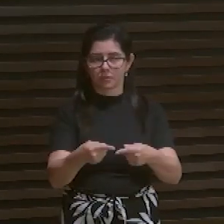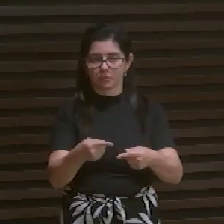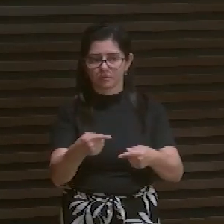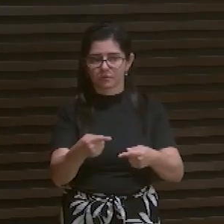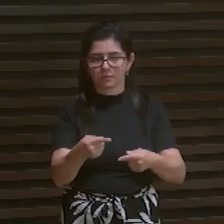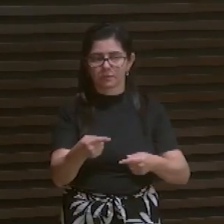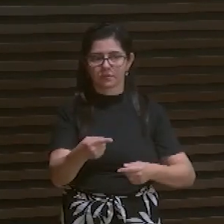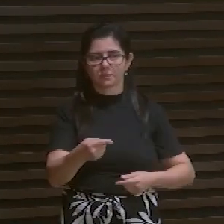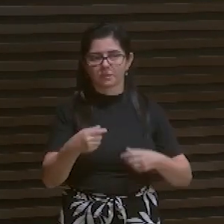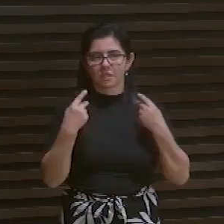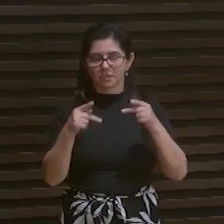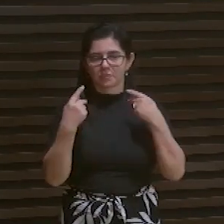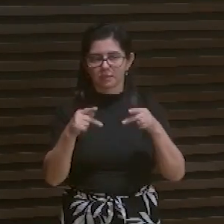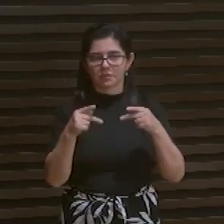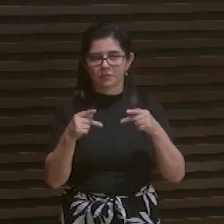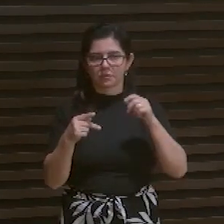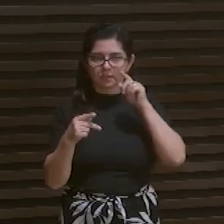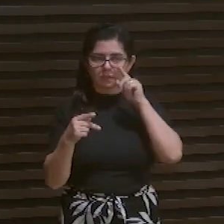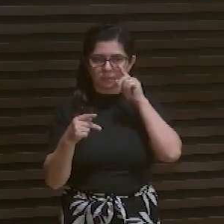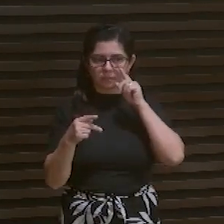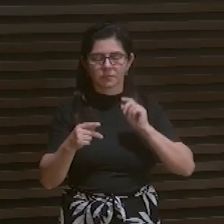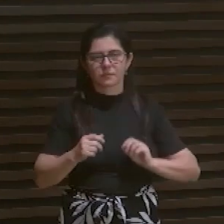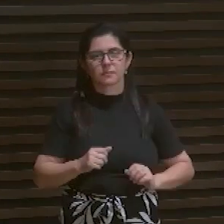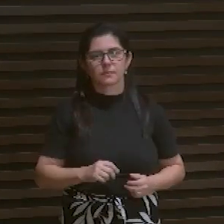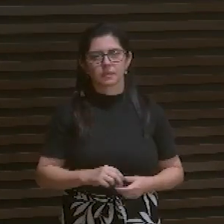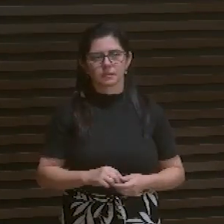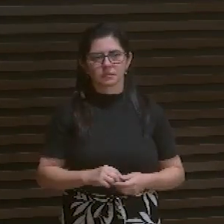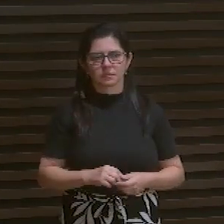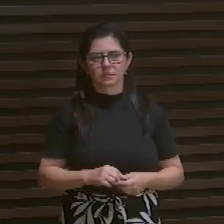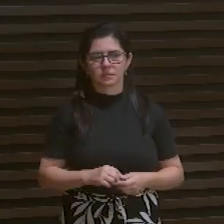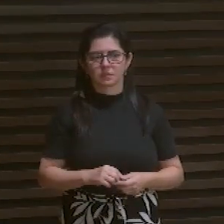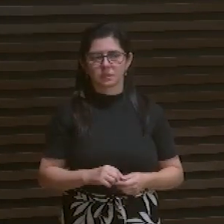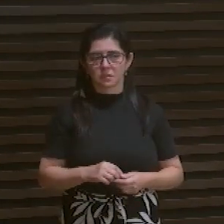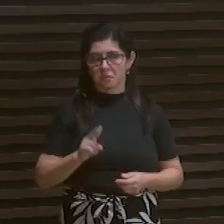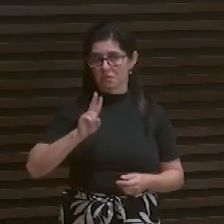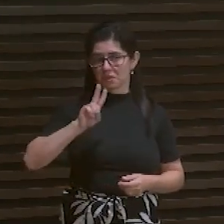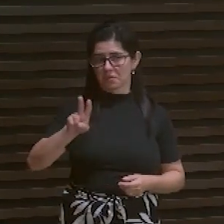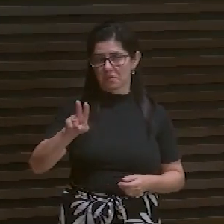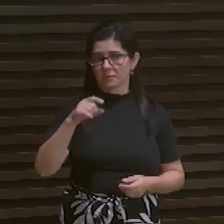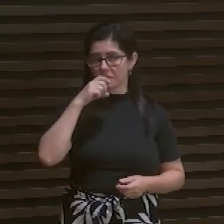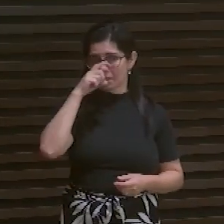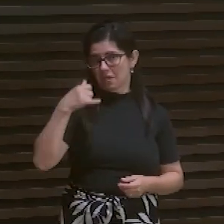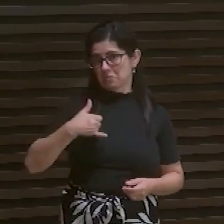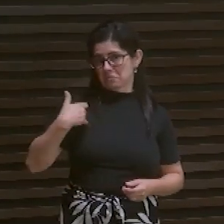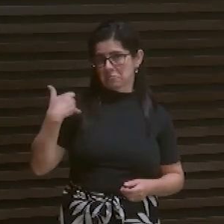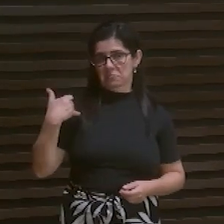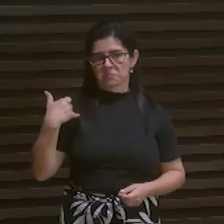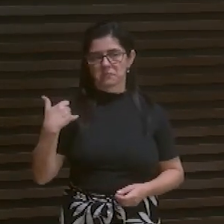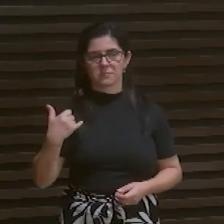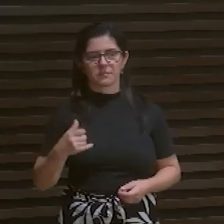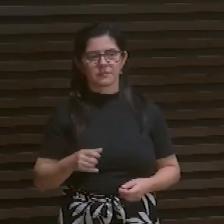Iago Martins para os mais jovens, e olho para essa pessoa, e olho para ele com orgulho, e olho para ele como